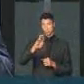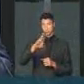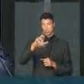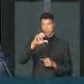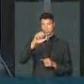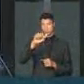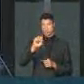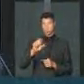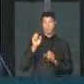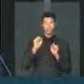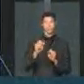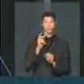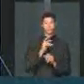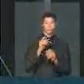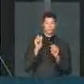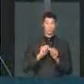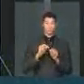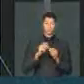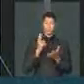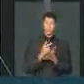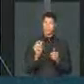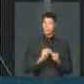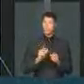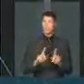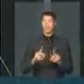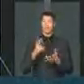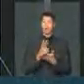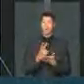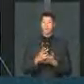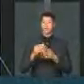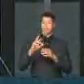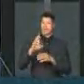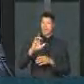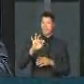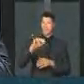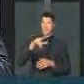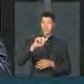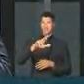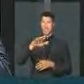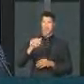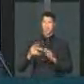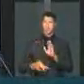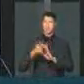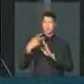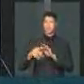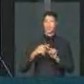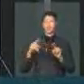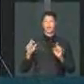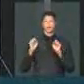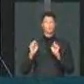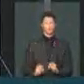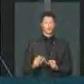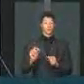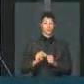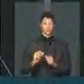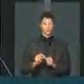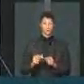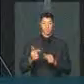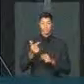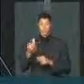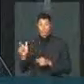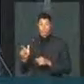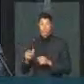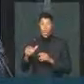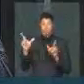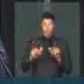possa, mesmo que ela não faça, senhor presidente, a mesma refinaria que estava projetada para lá, mas que ela possa fazer uma